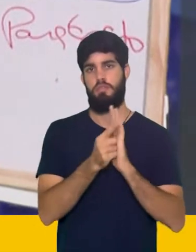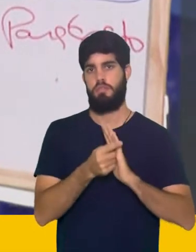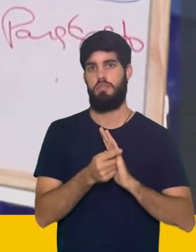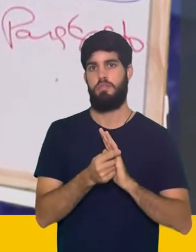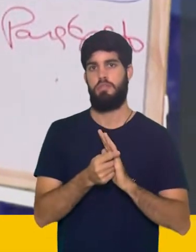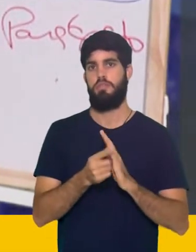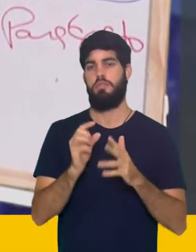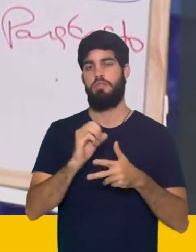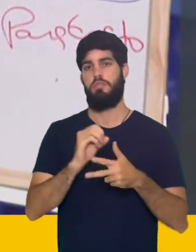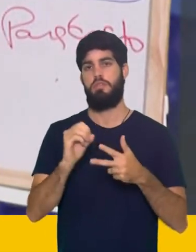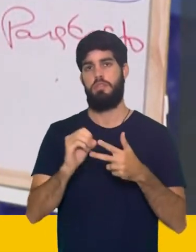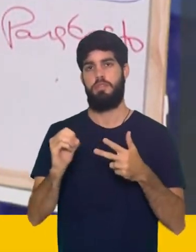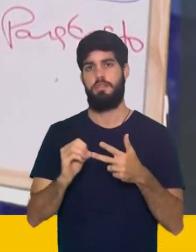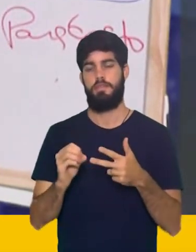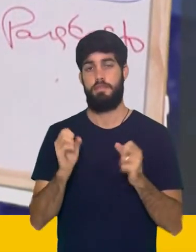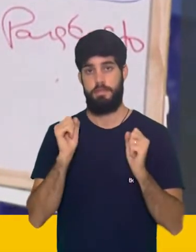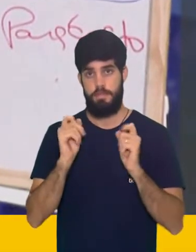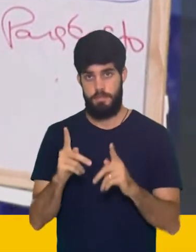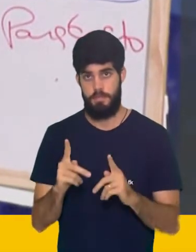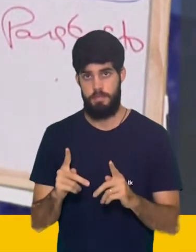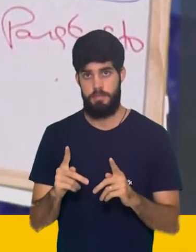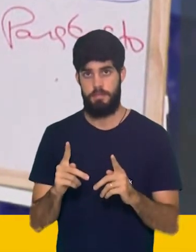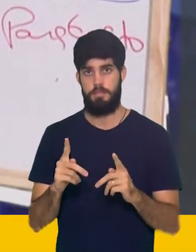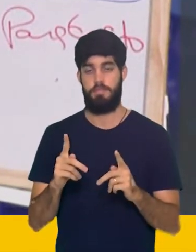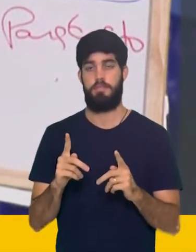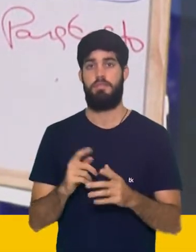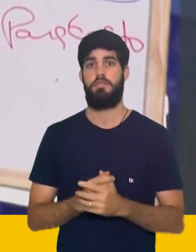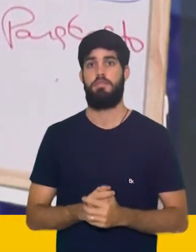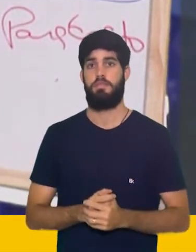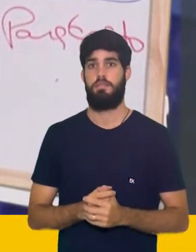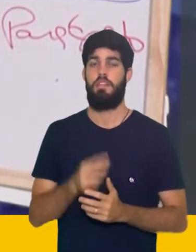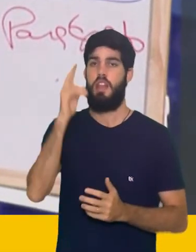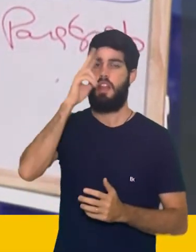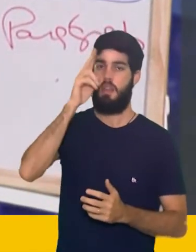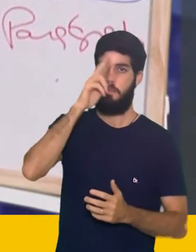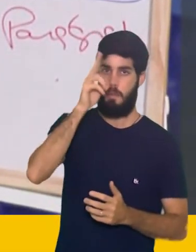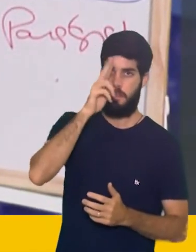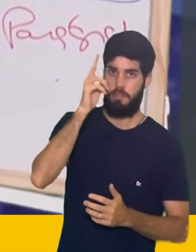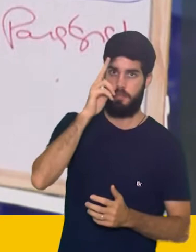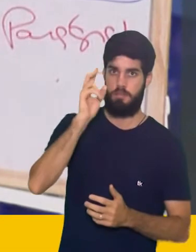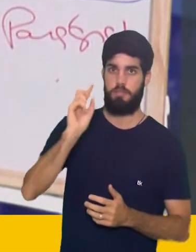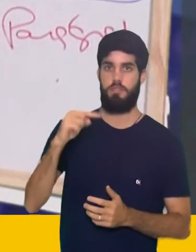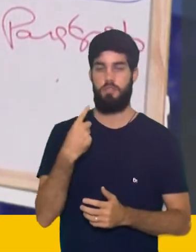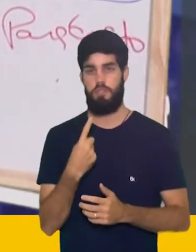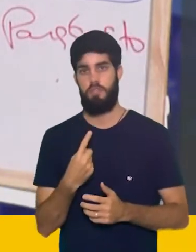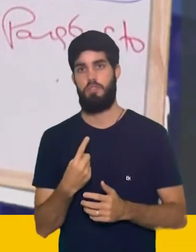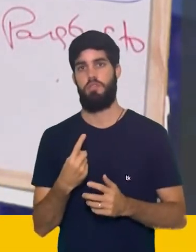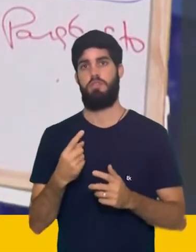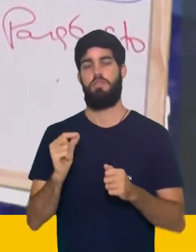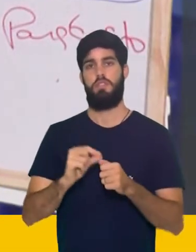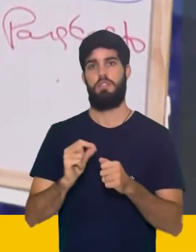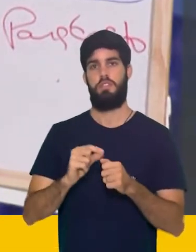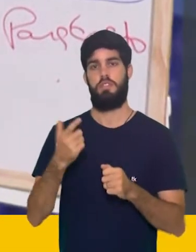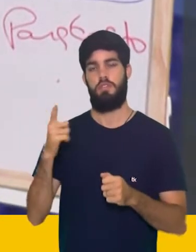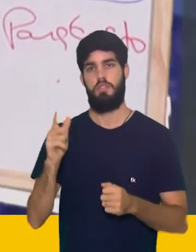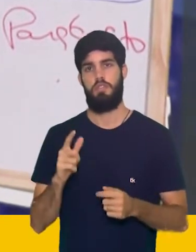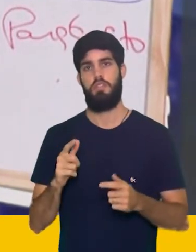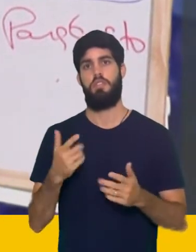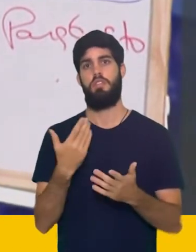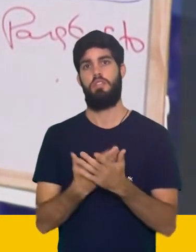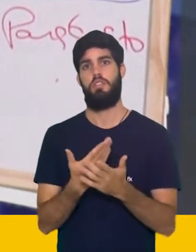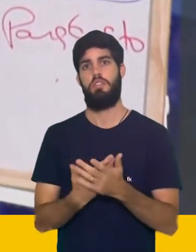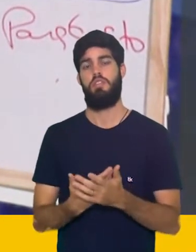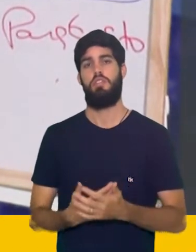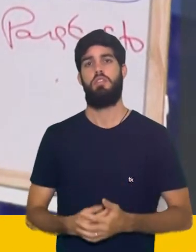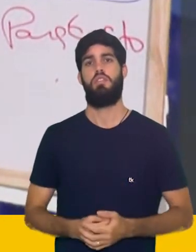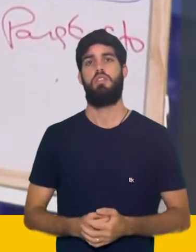gênero do Enem, ok? Então, gênero, relembrando, para a gente depois fazer outra